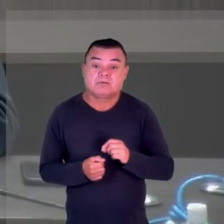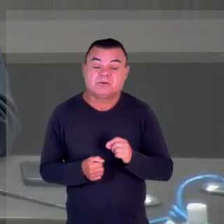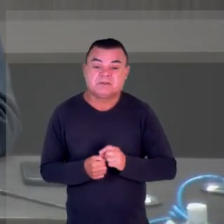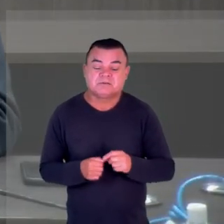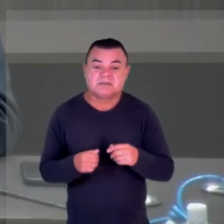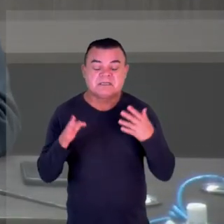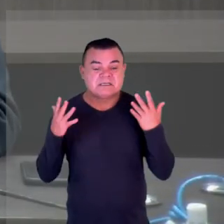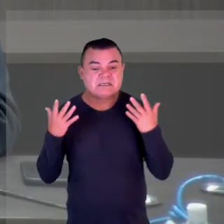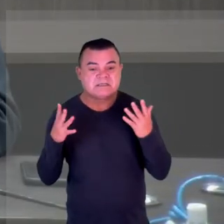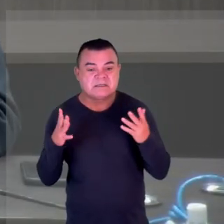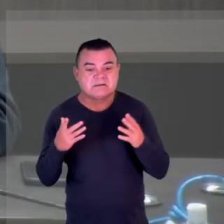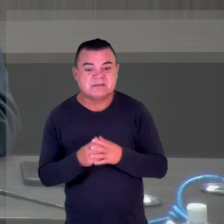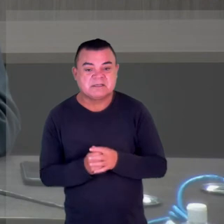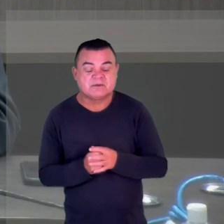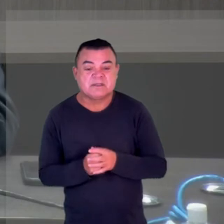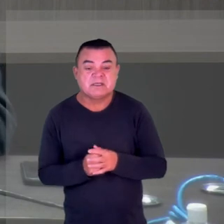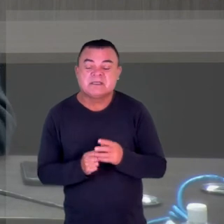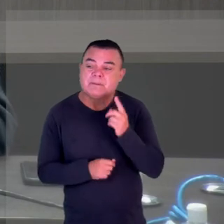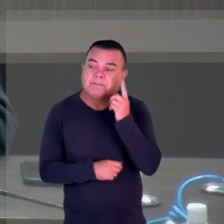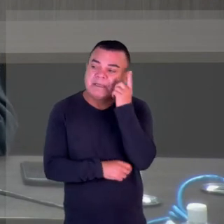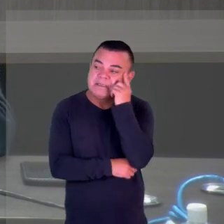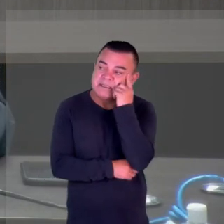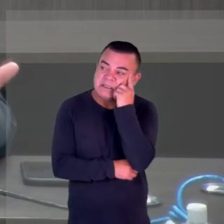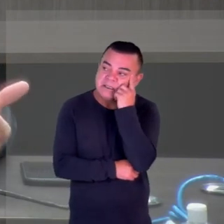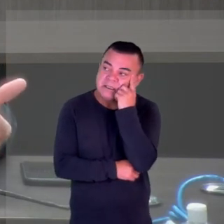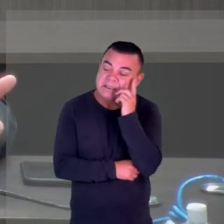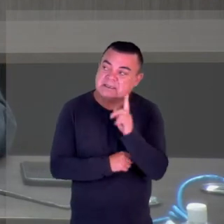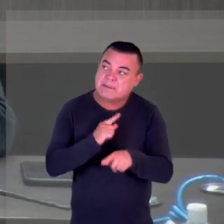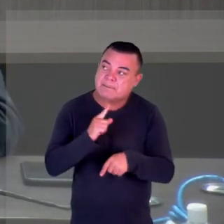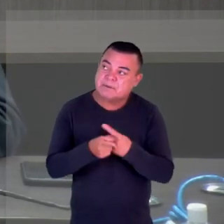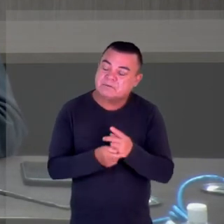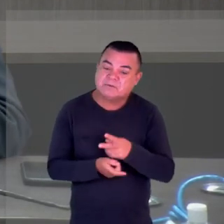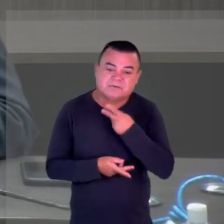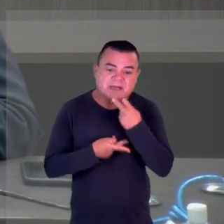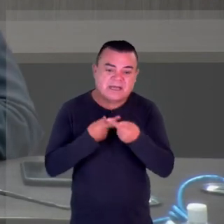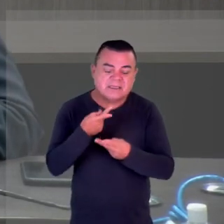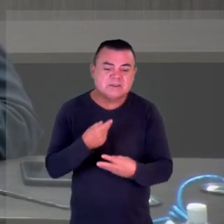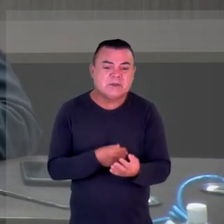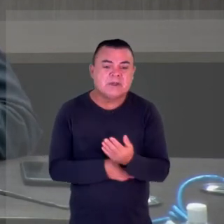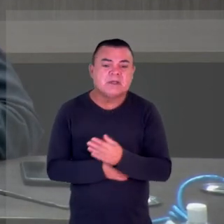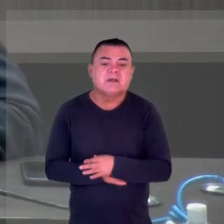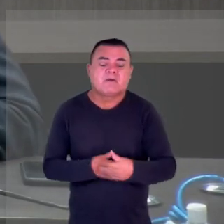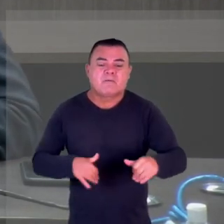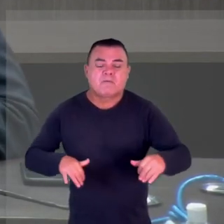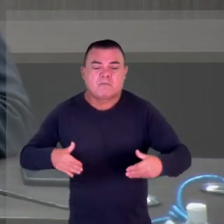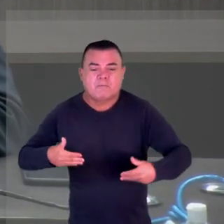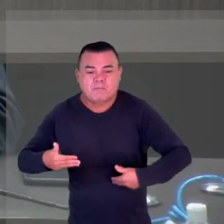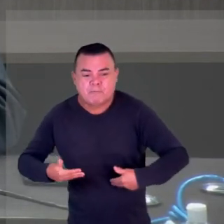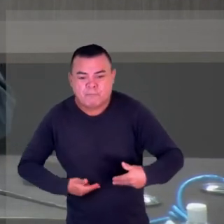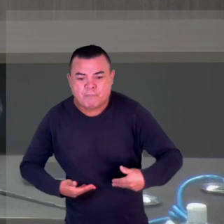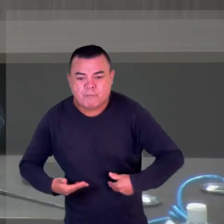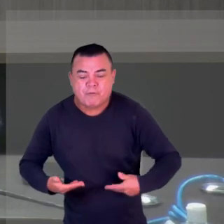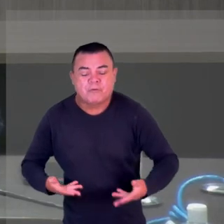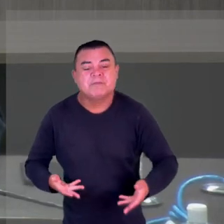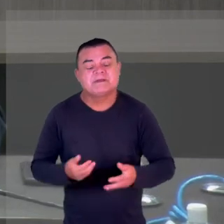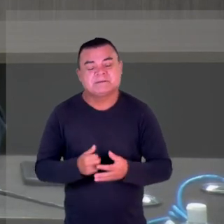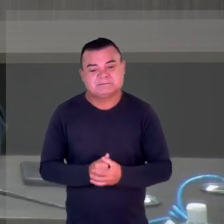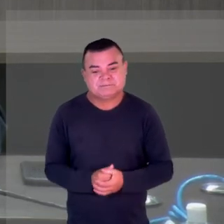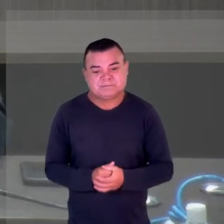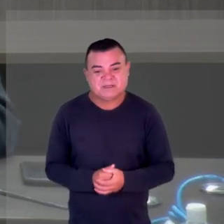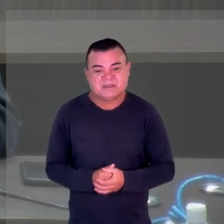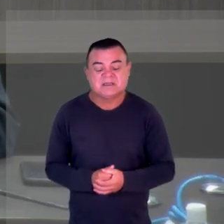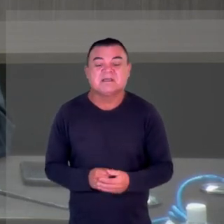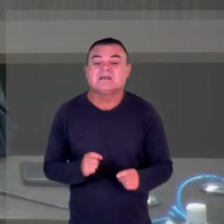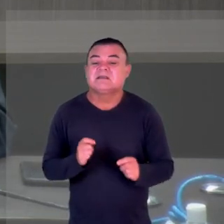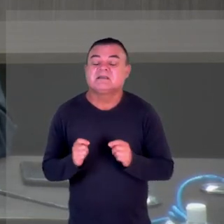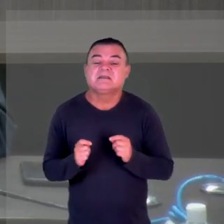na sequência eu vou falar de fome o que isso tem a ver que tem a ver o presidente do genec que é o